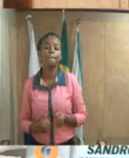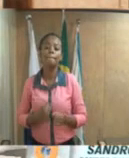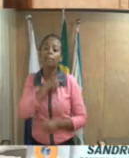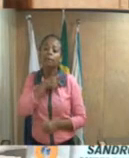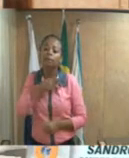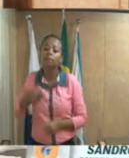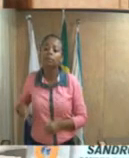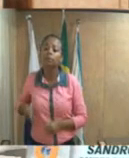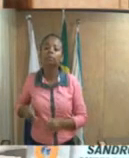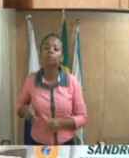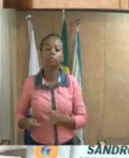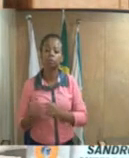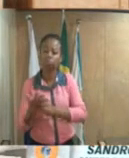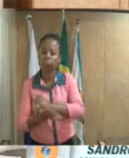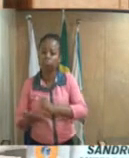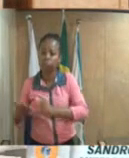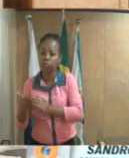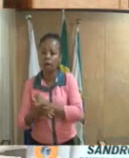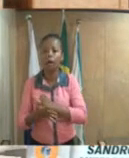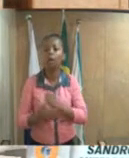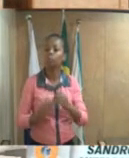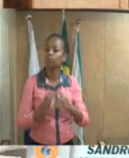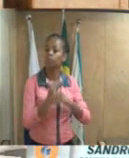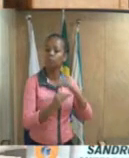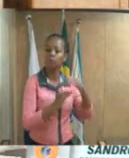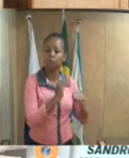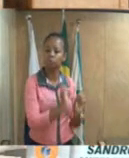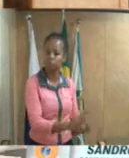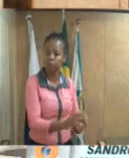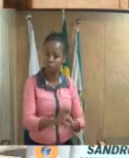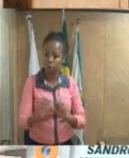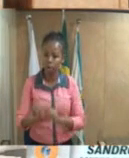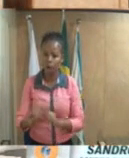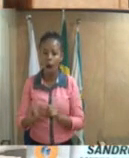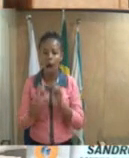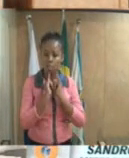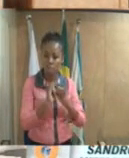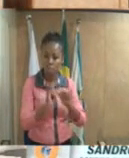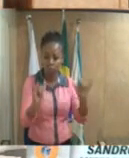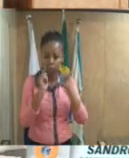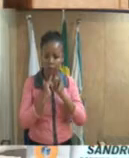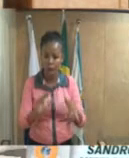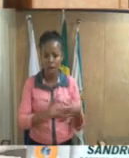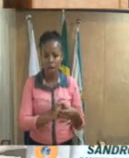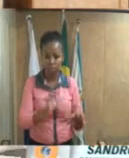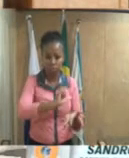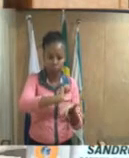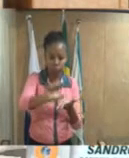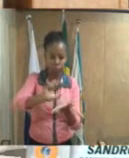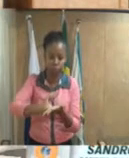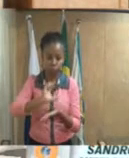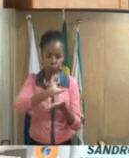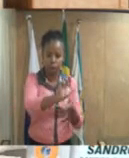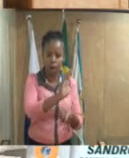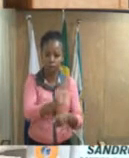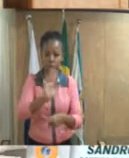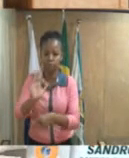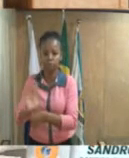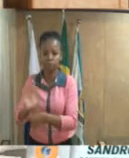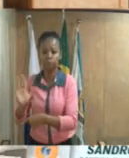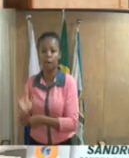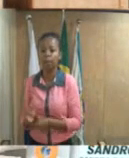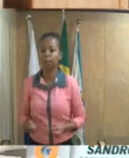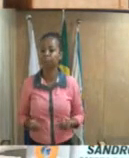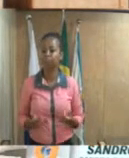Nacional de Desenvolvimento da Educação, informando a liberação de recursos financeiros destinados a